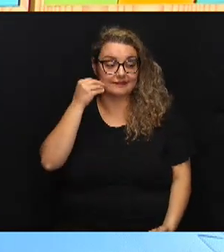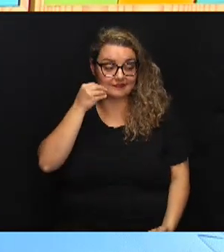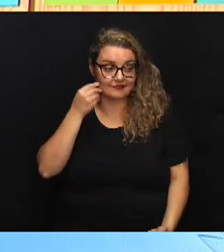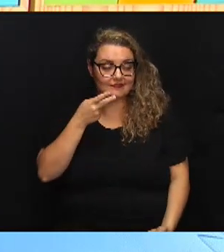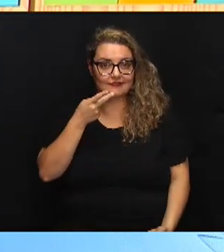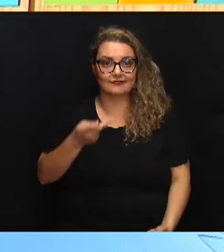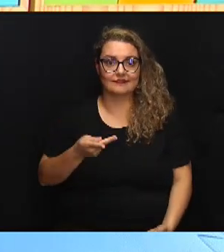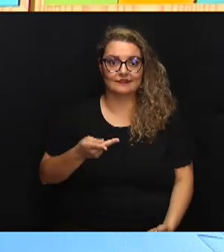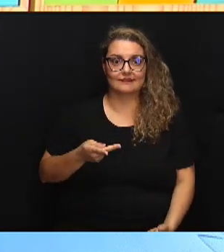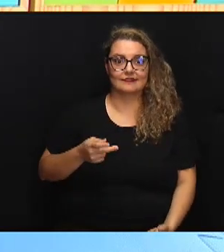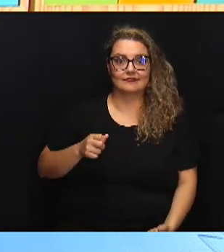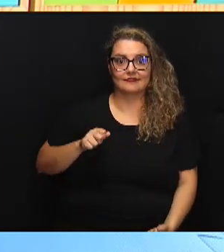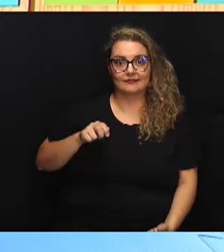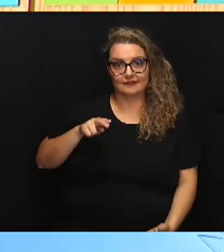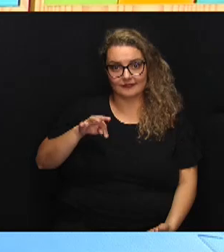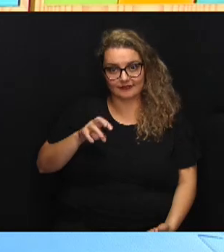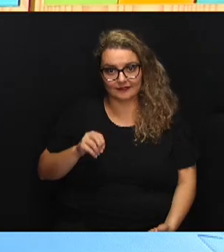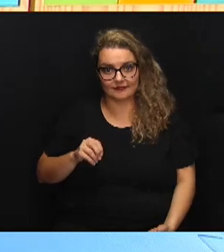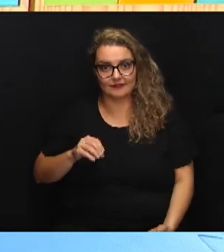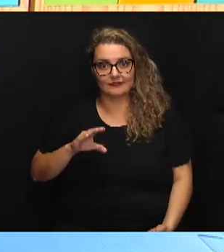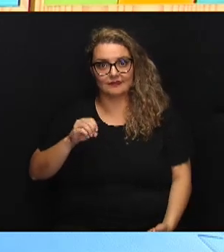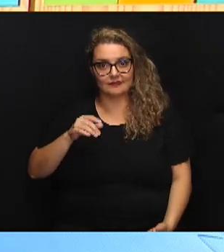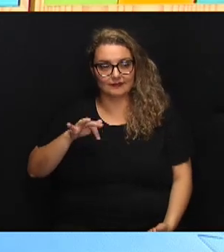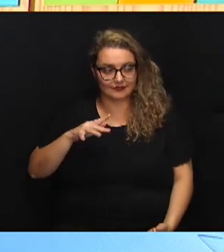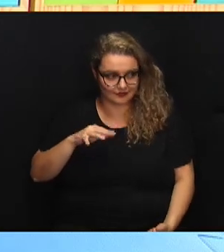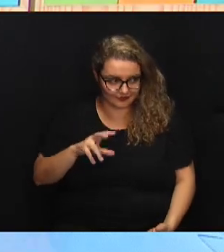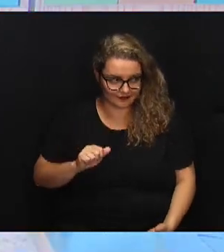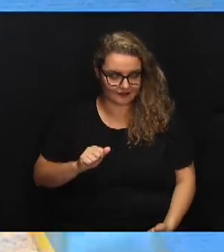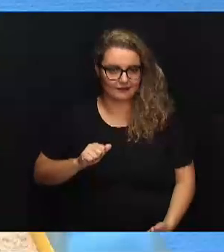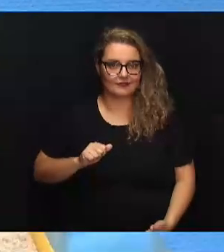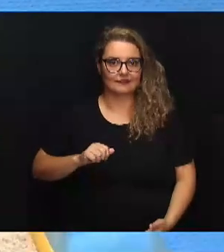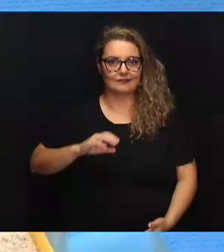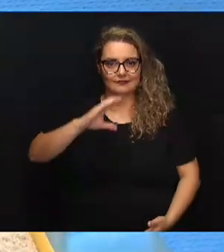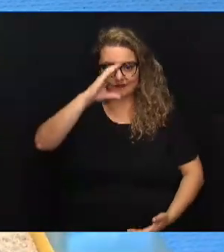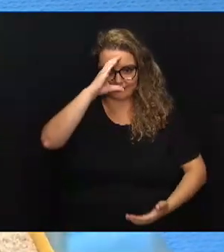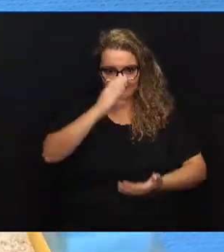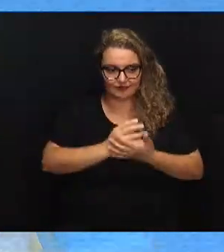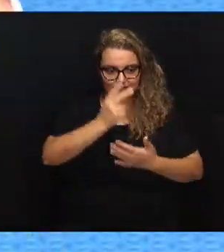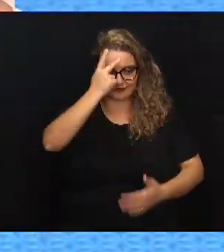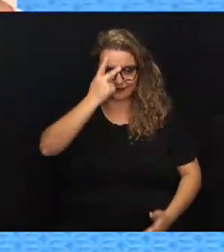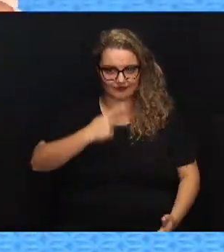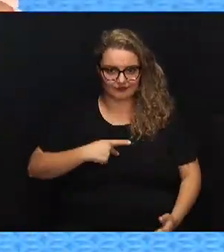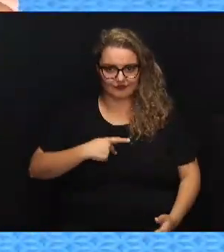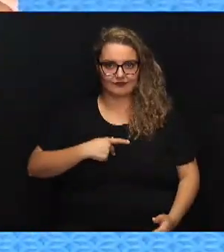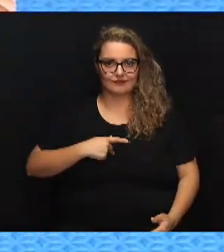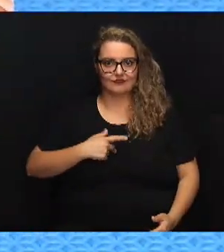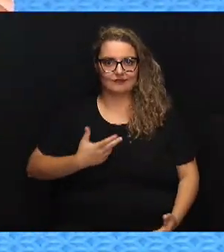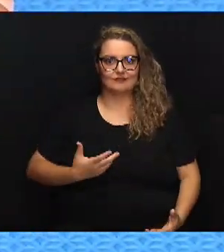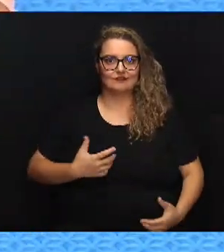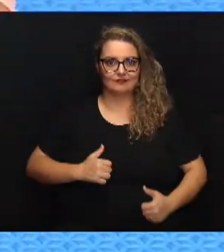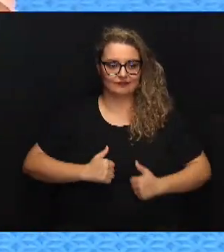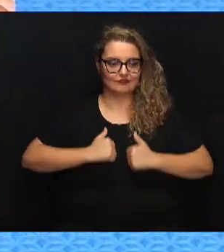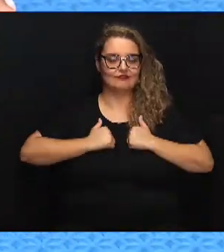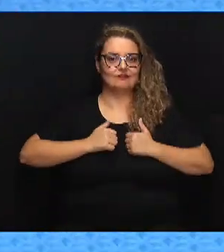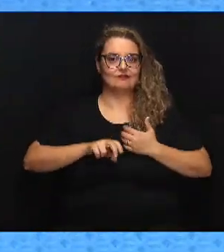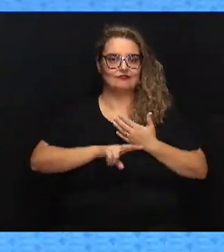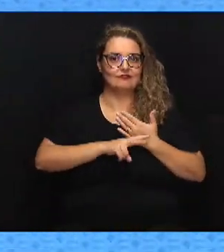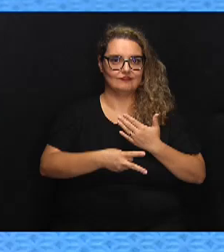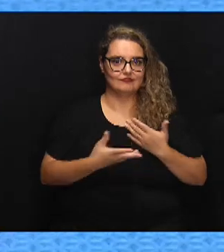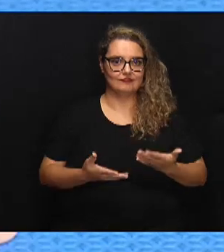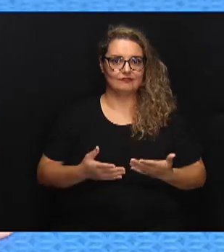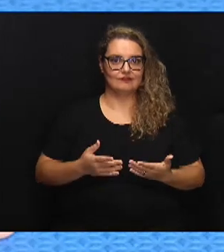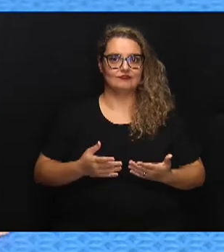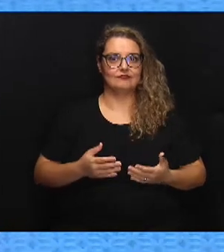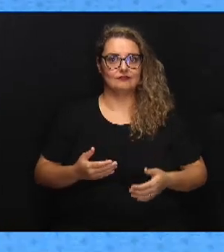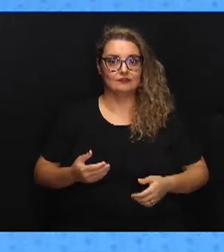a autoconfiança, a questão emocional, isso também impacta, levando o esporte de uma maneira lúdica, não competitiva, né? A